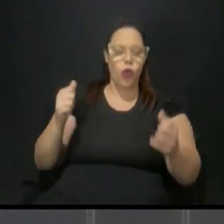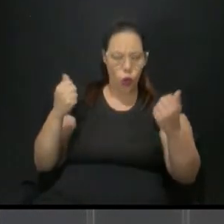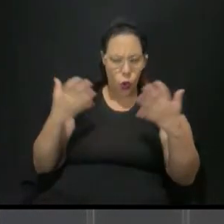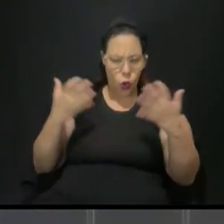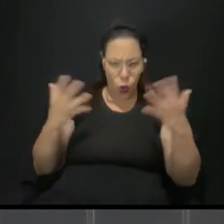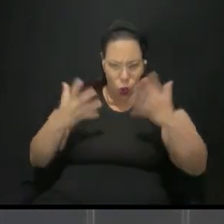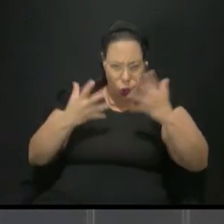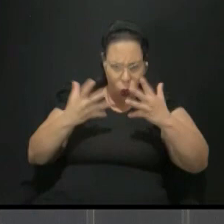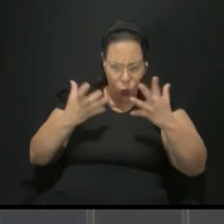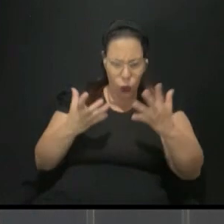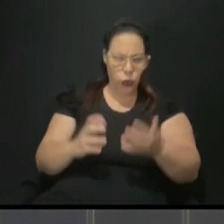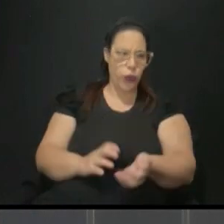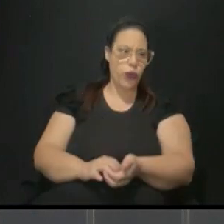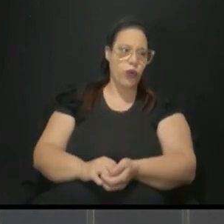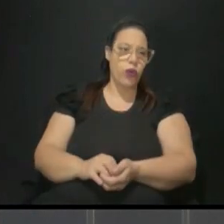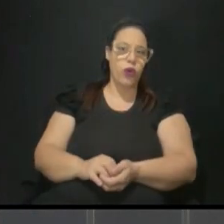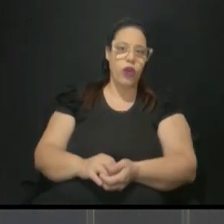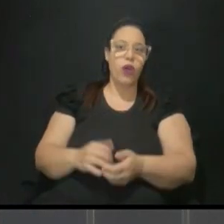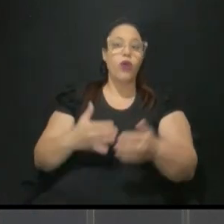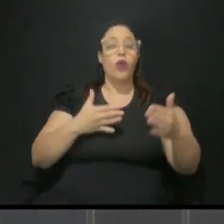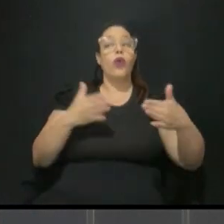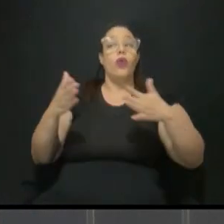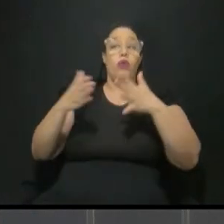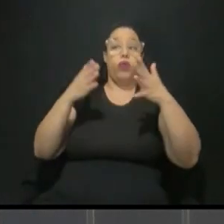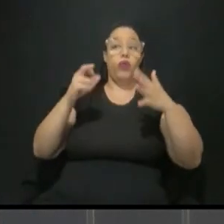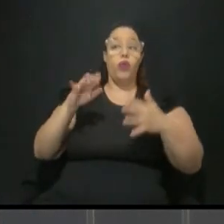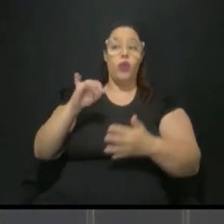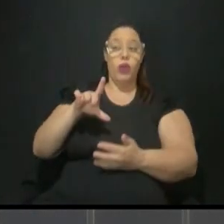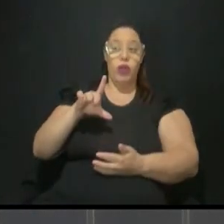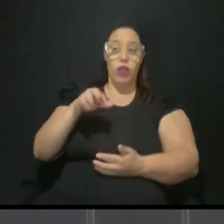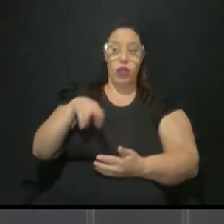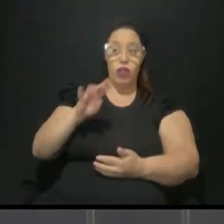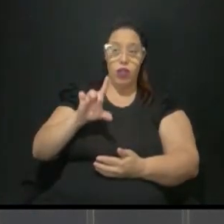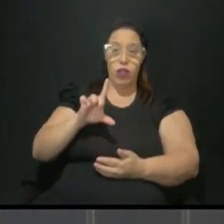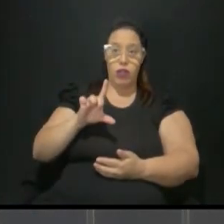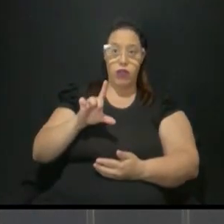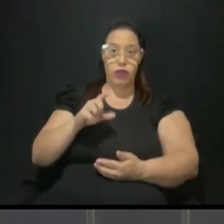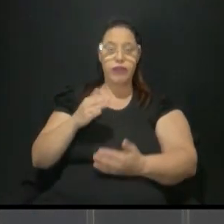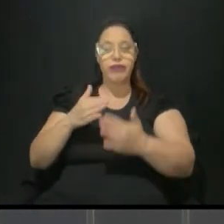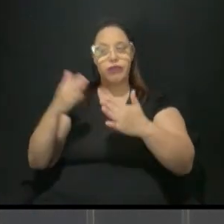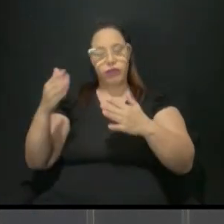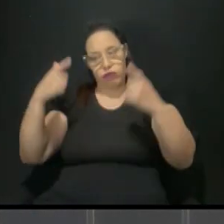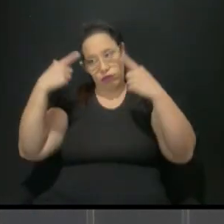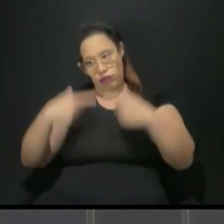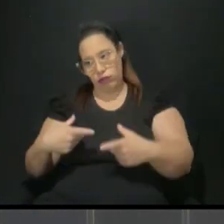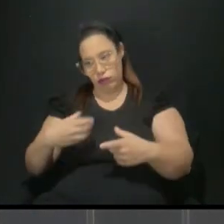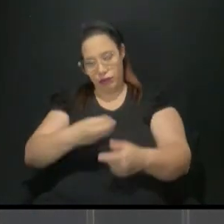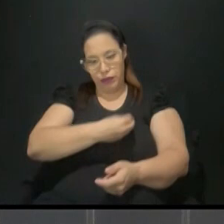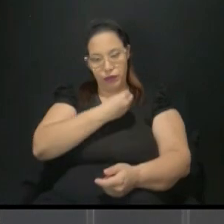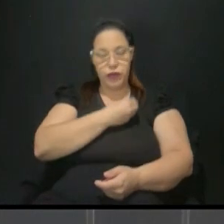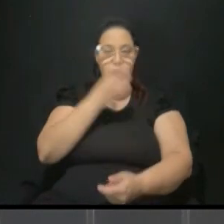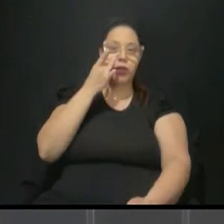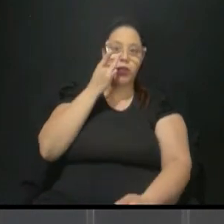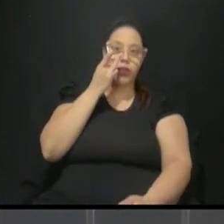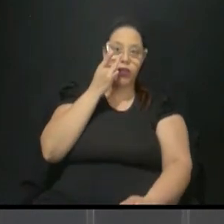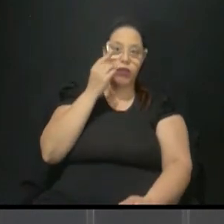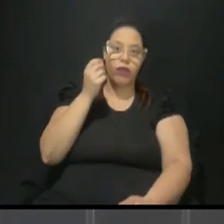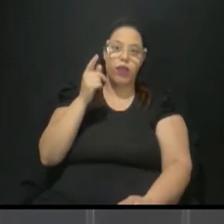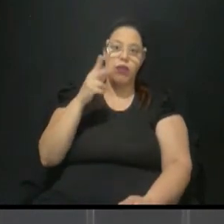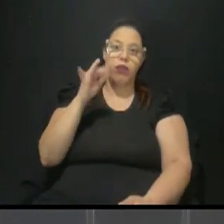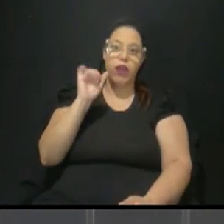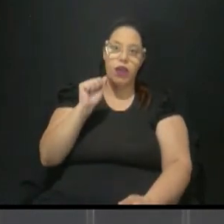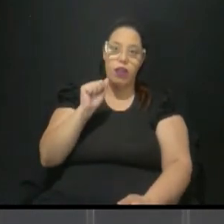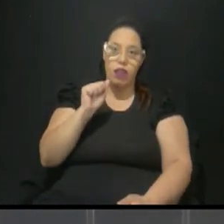aspectos funcionais, né, para você estar presente numa Paralimpíada, você precisa passar